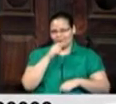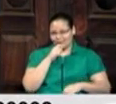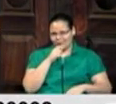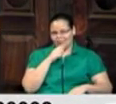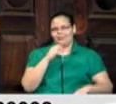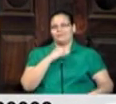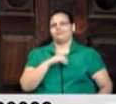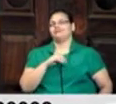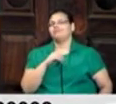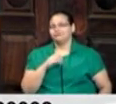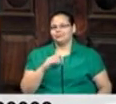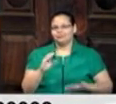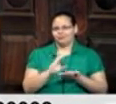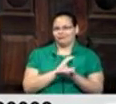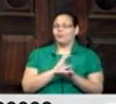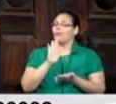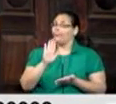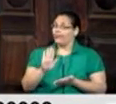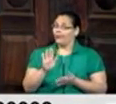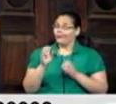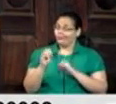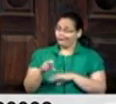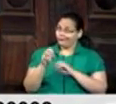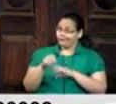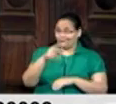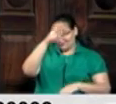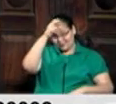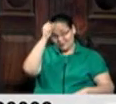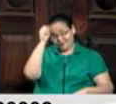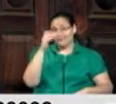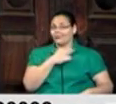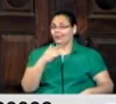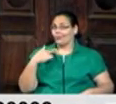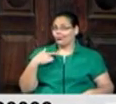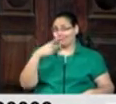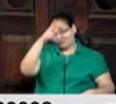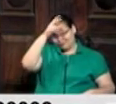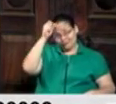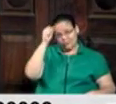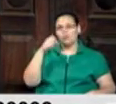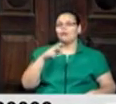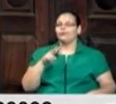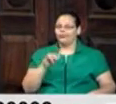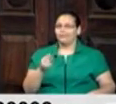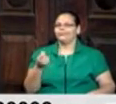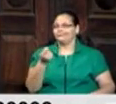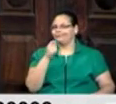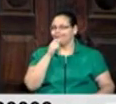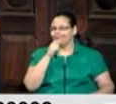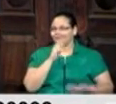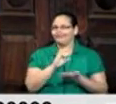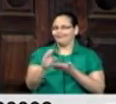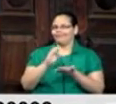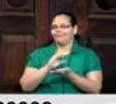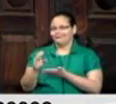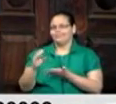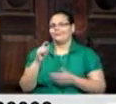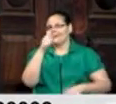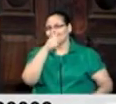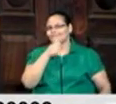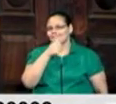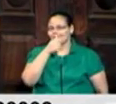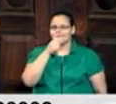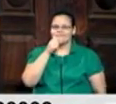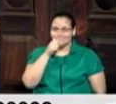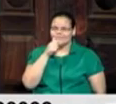receber. Mas a educação pública e a saúde pública vão deixar de receber, vão ser